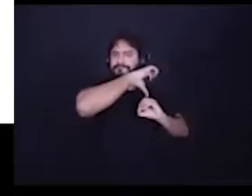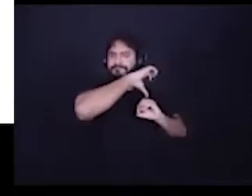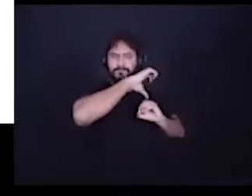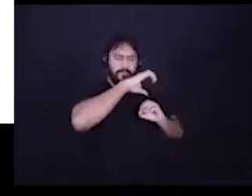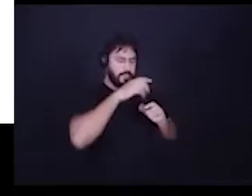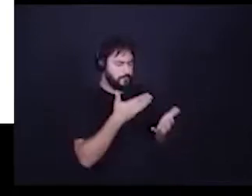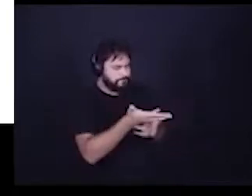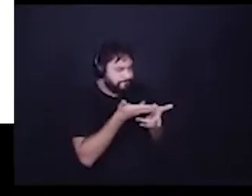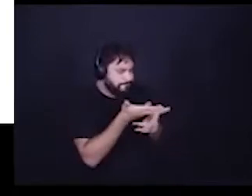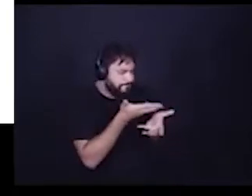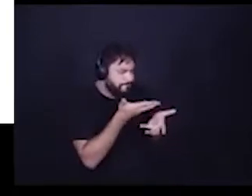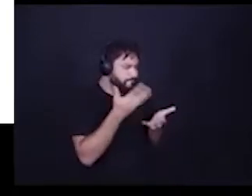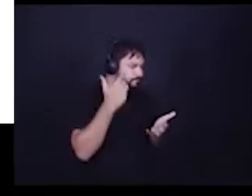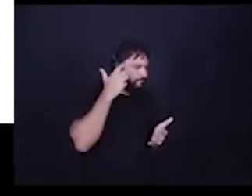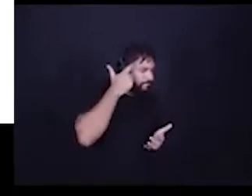gente,